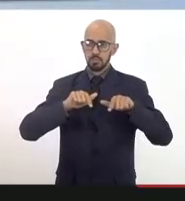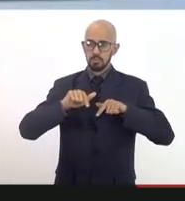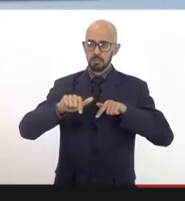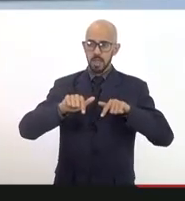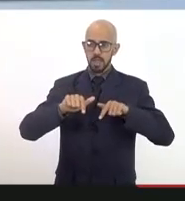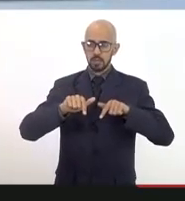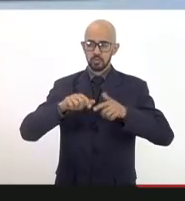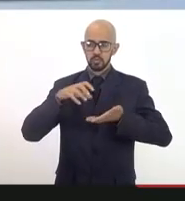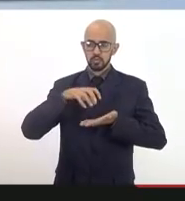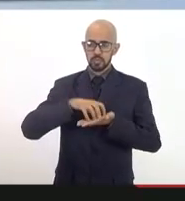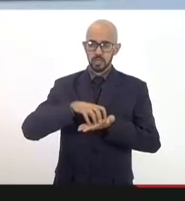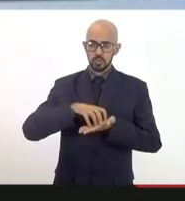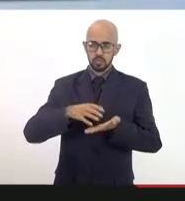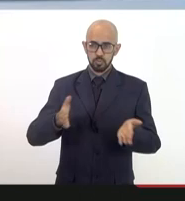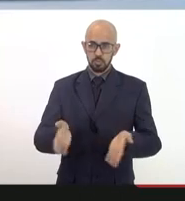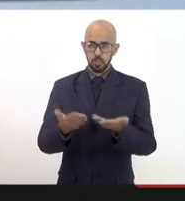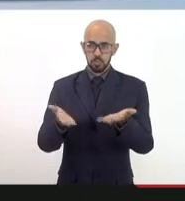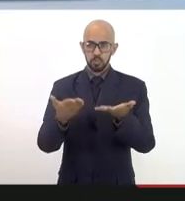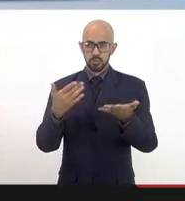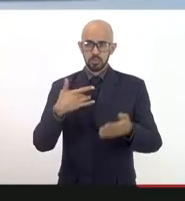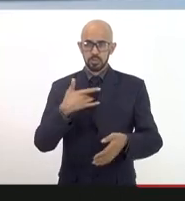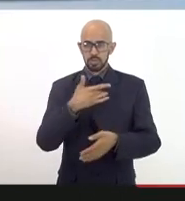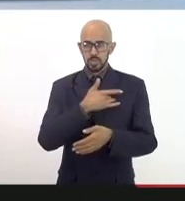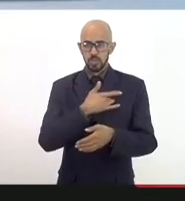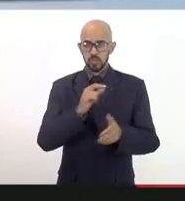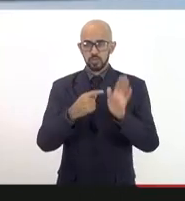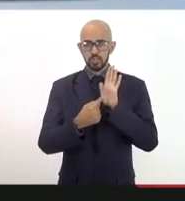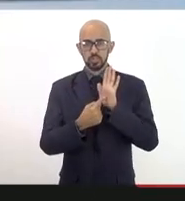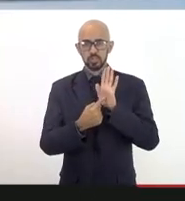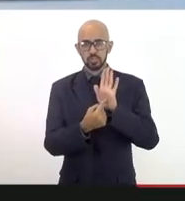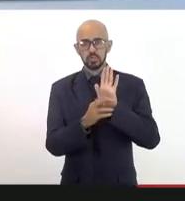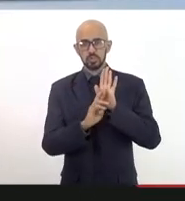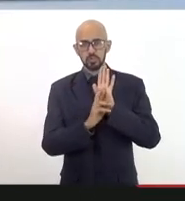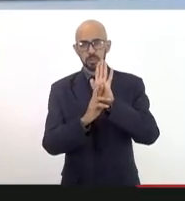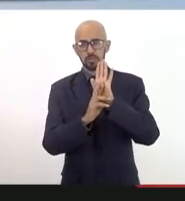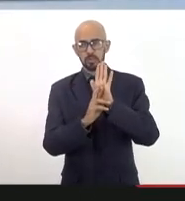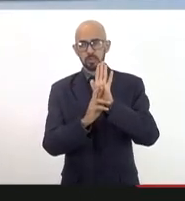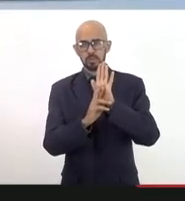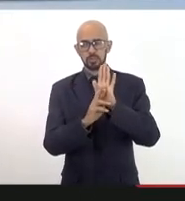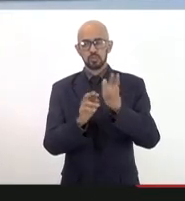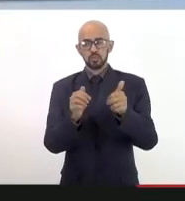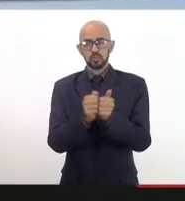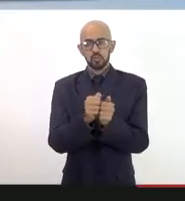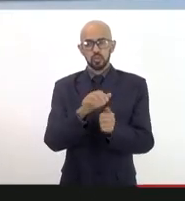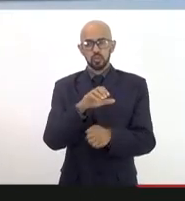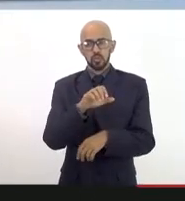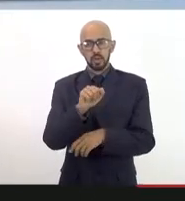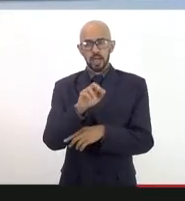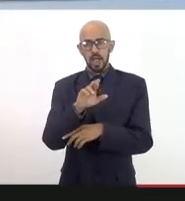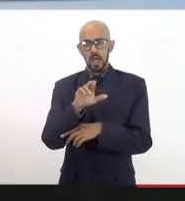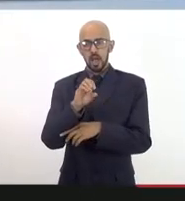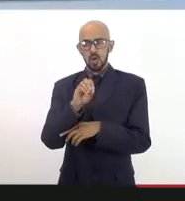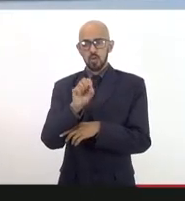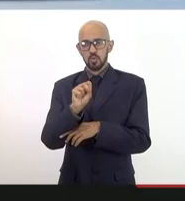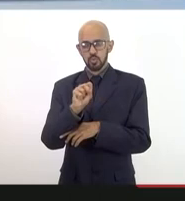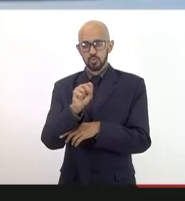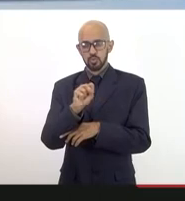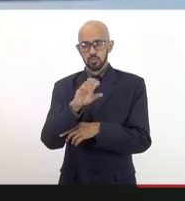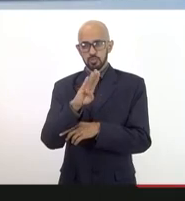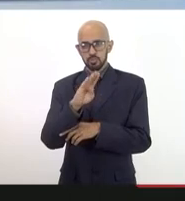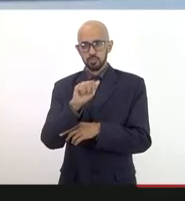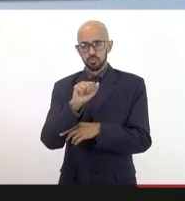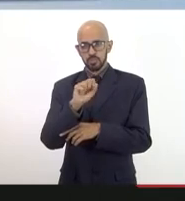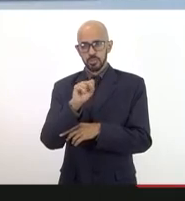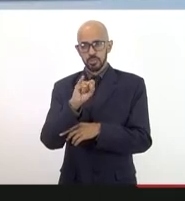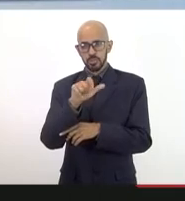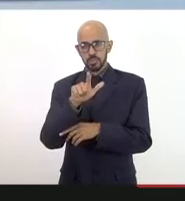aqui representando o Fórum de Tuberculose do Rio, junto aí com Carlos Basília e outros amigos que estão aqui também